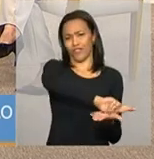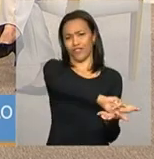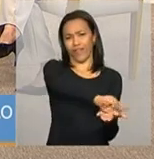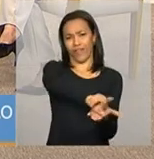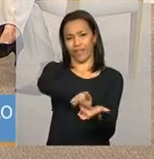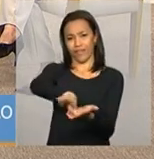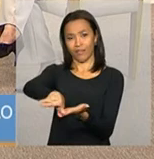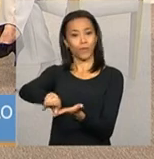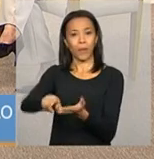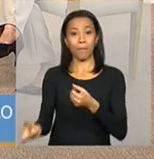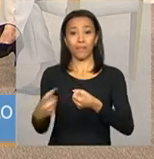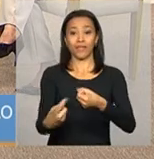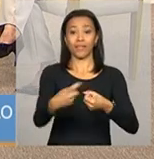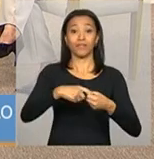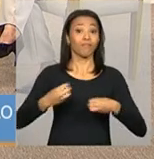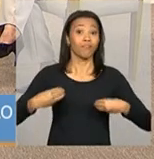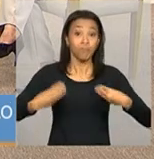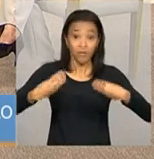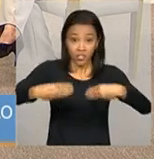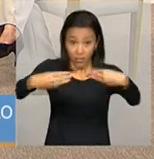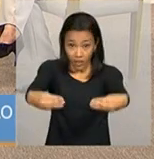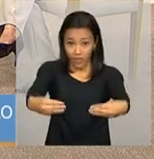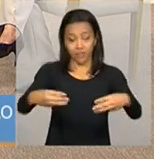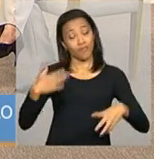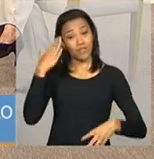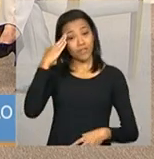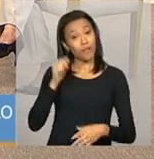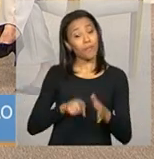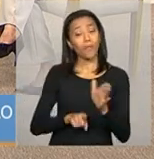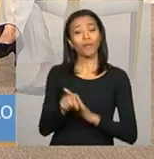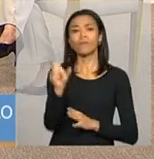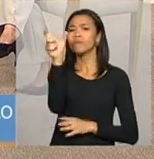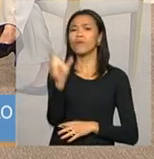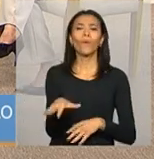diferentes ministérios. E eu gostaria de saber muito de você, Nilva.